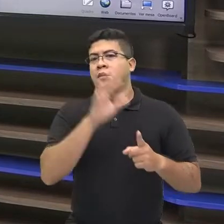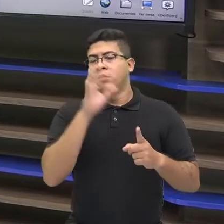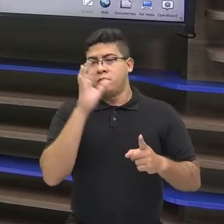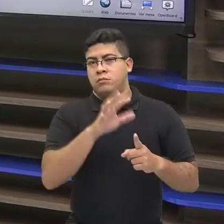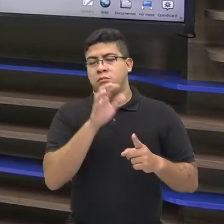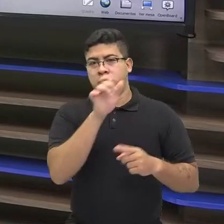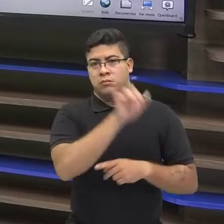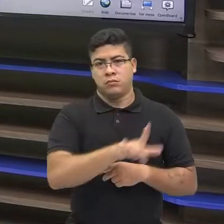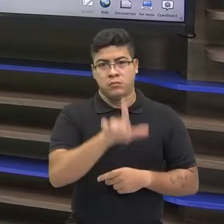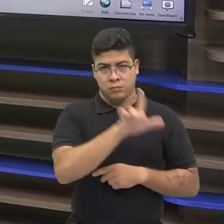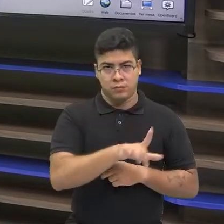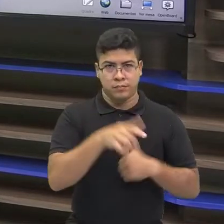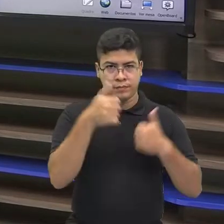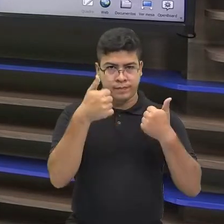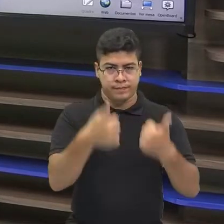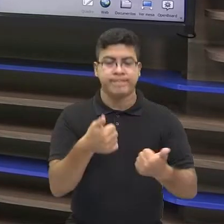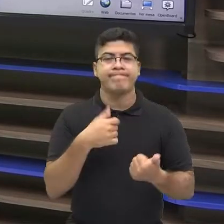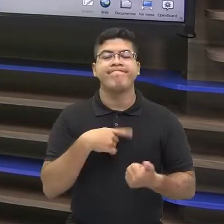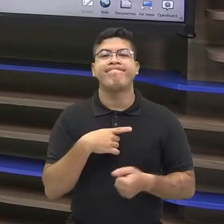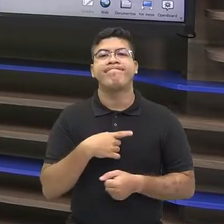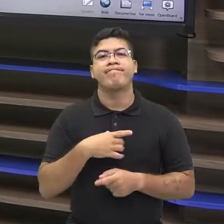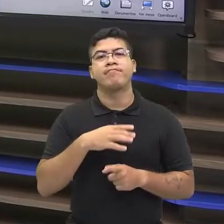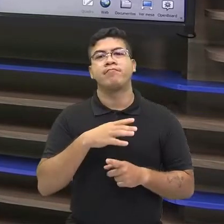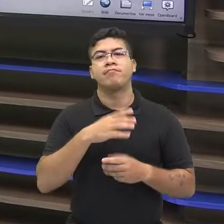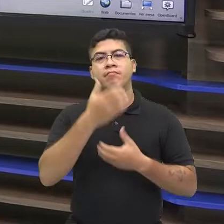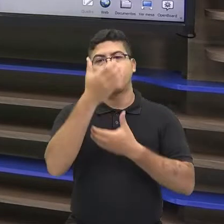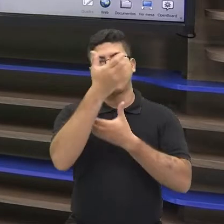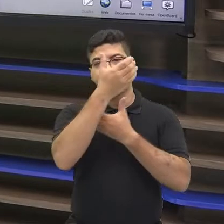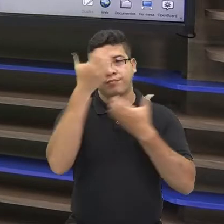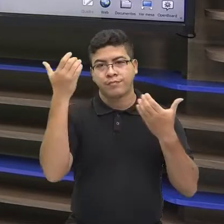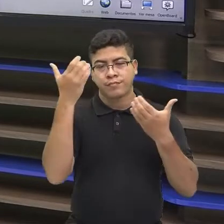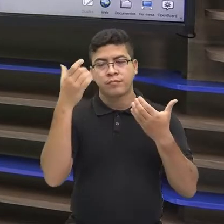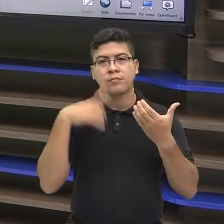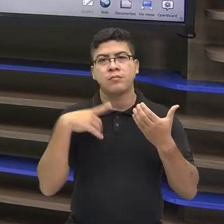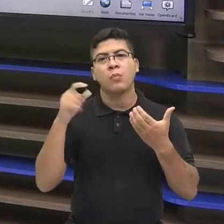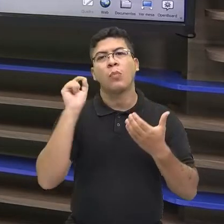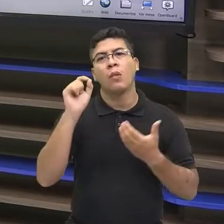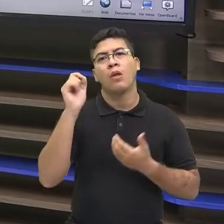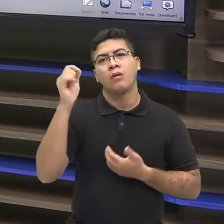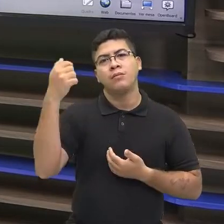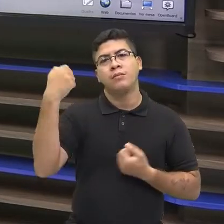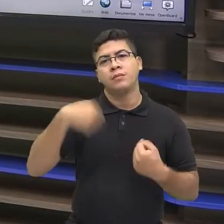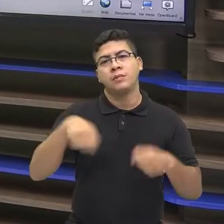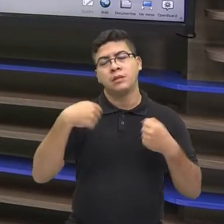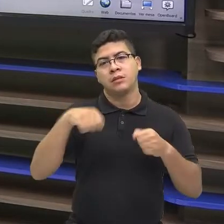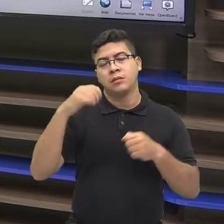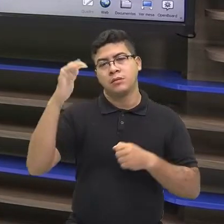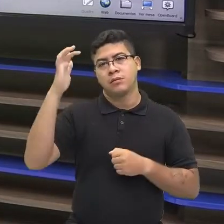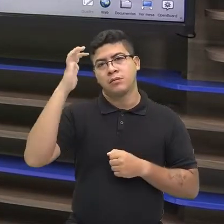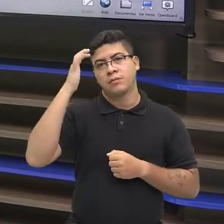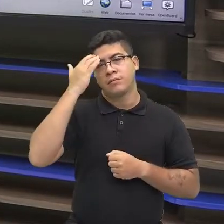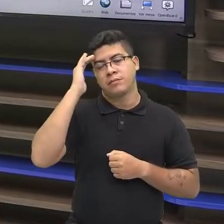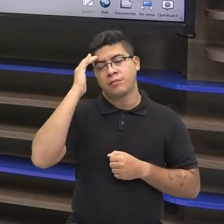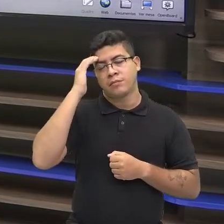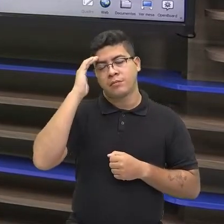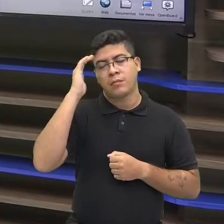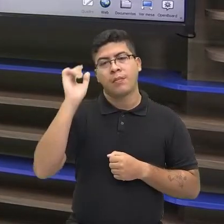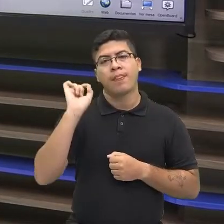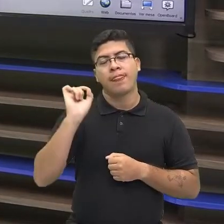a literatura. Então, cubismo, o que você tem que entender? Imagens fragmentadas,